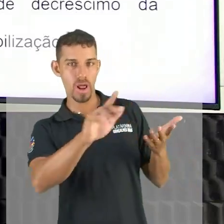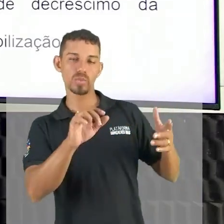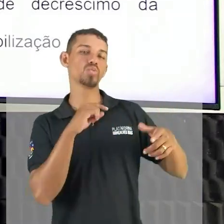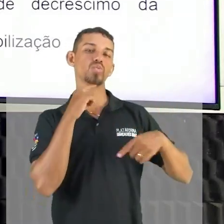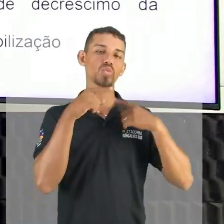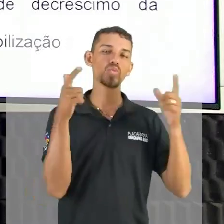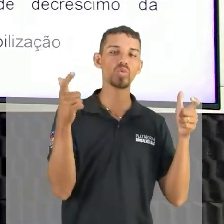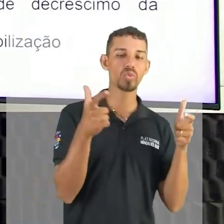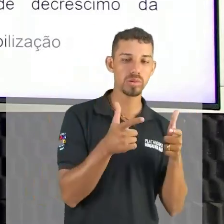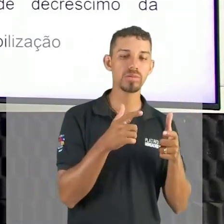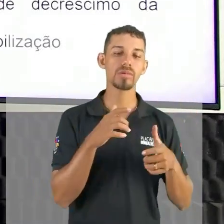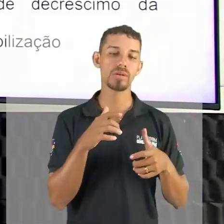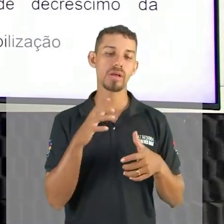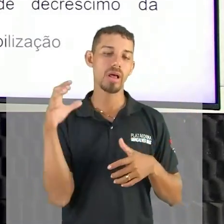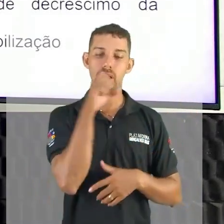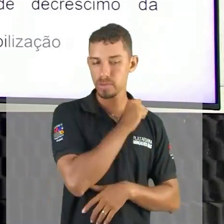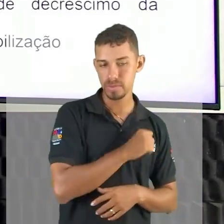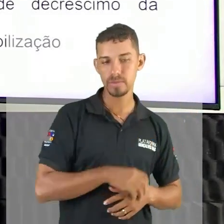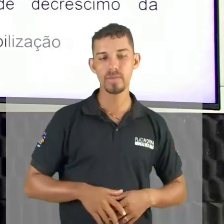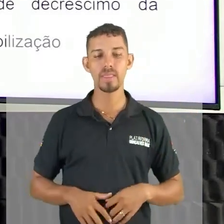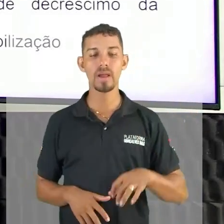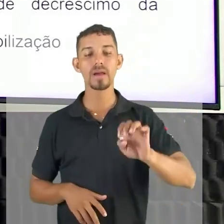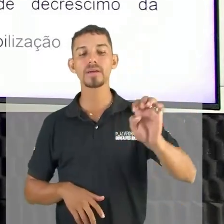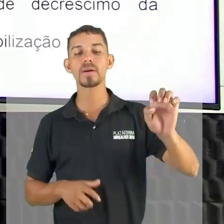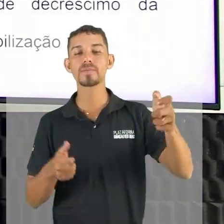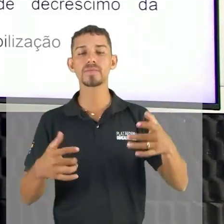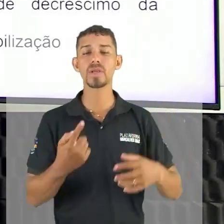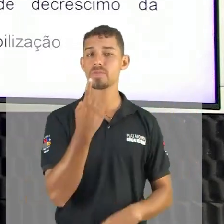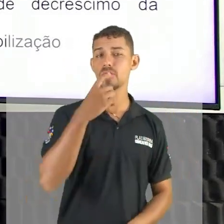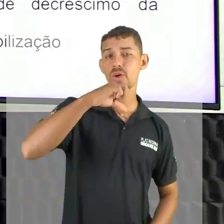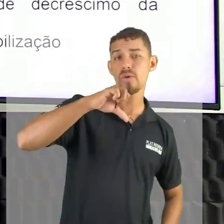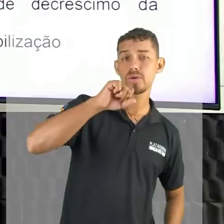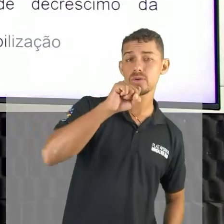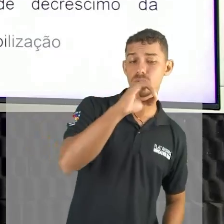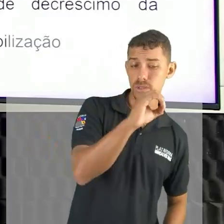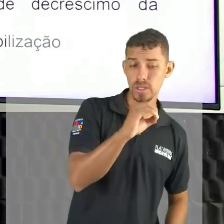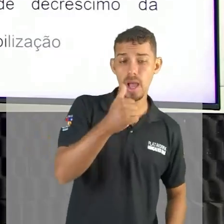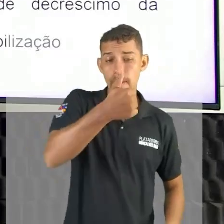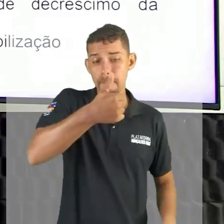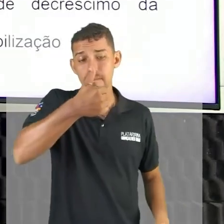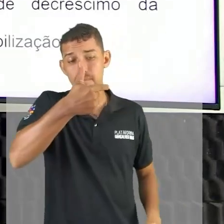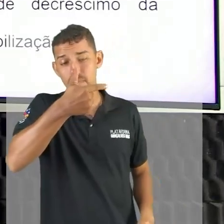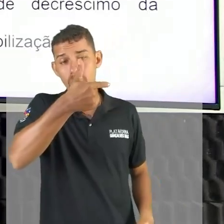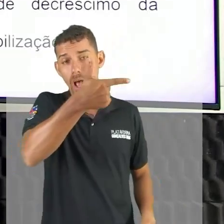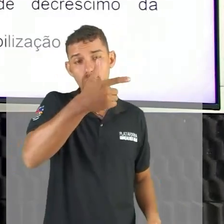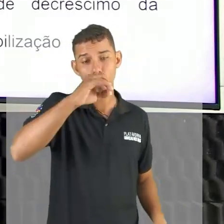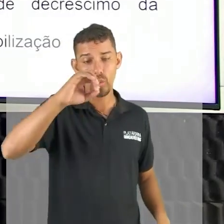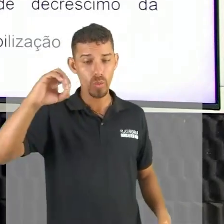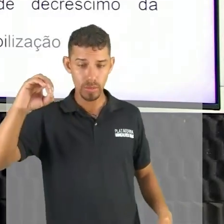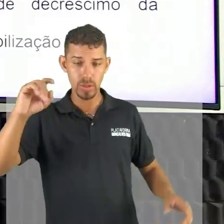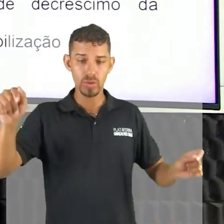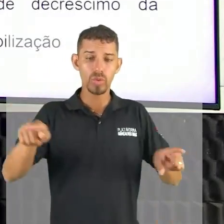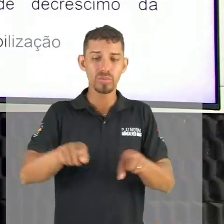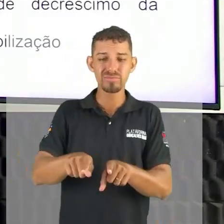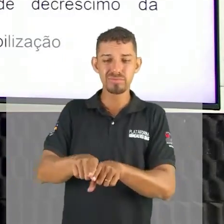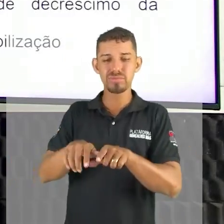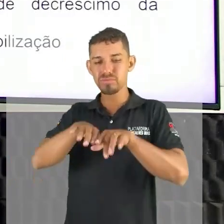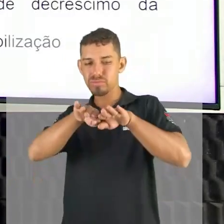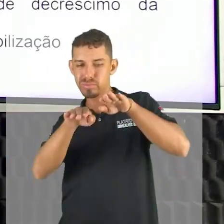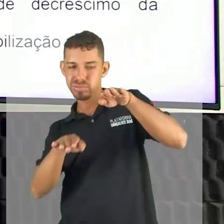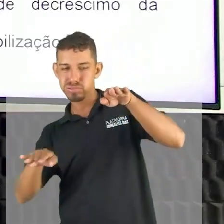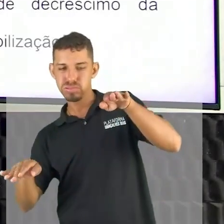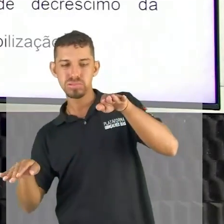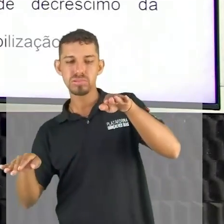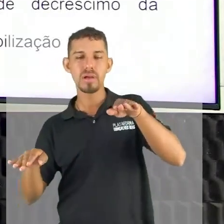sendo acelerada. E, letra E, dos anos 80 aos anos 2000, como de estabilização do crescimento